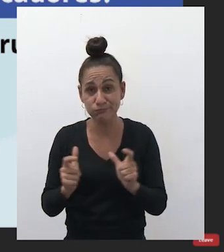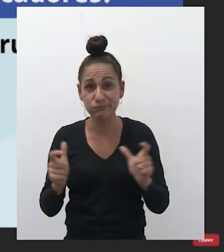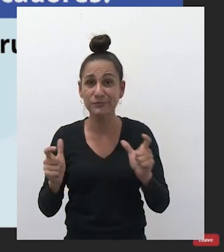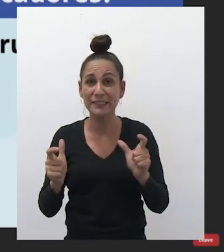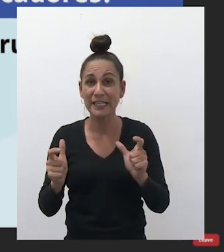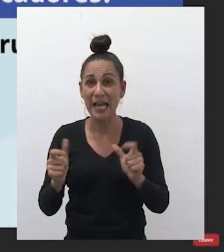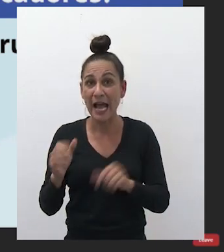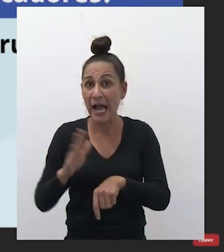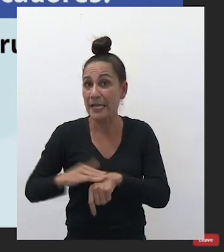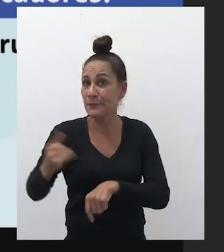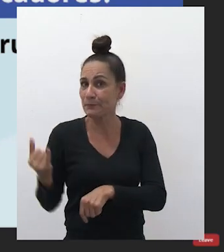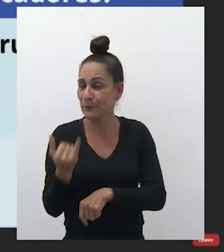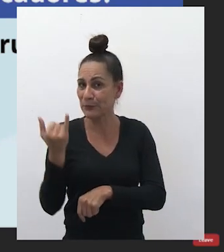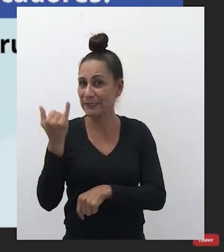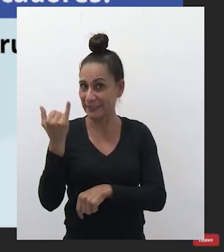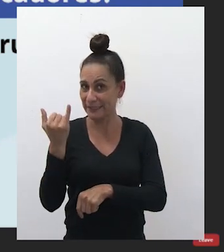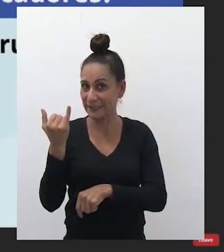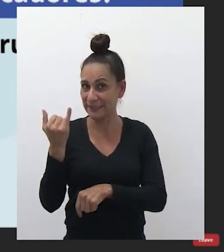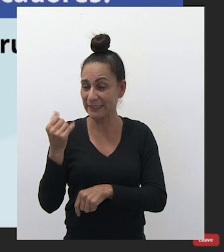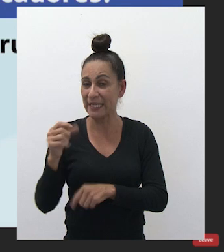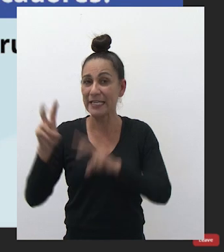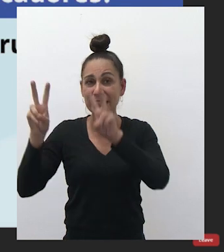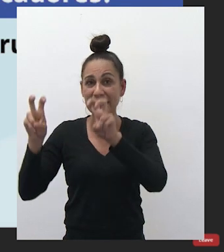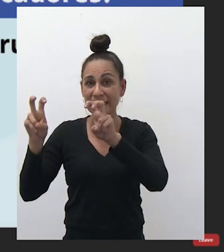tema desenvolvimento.